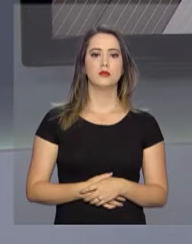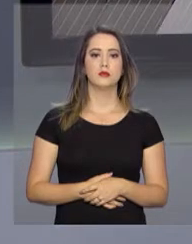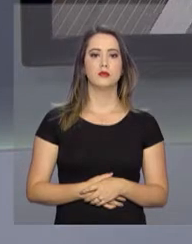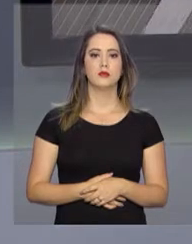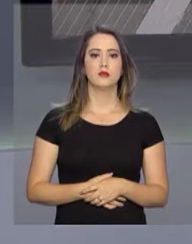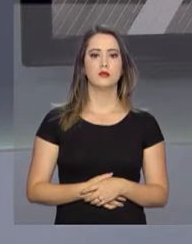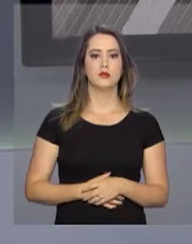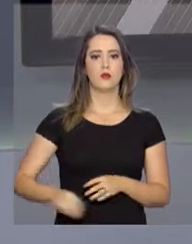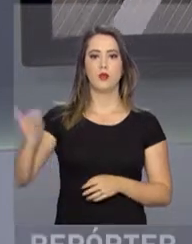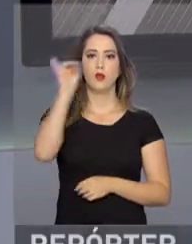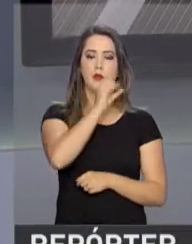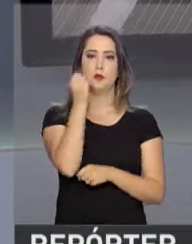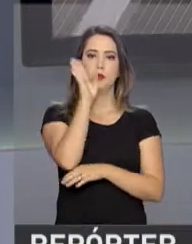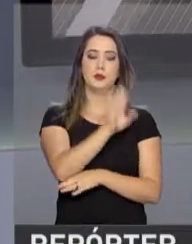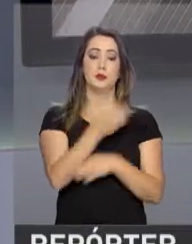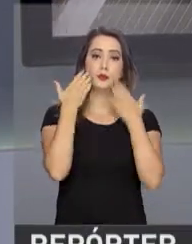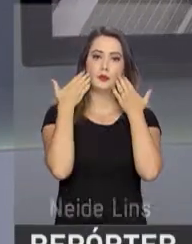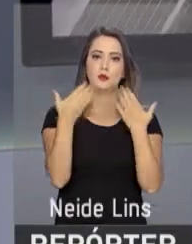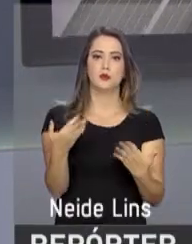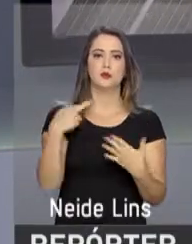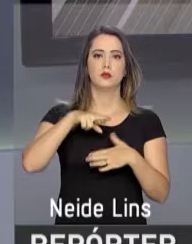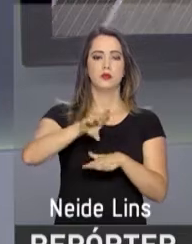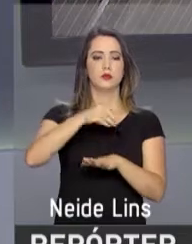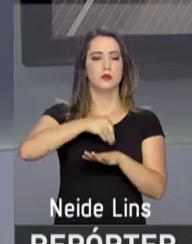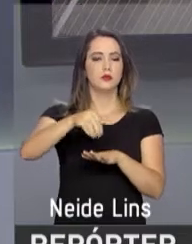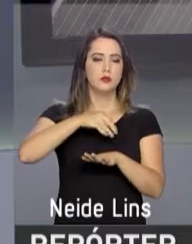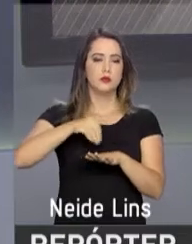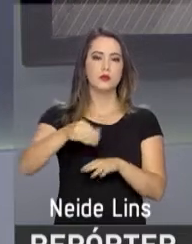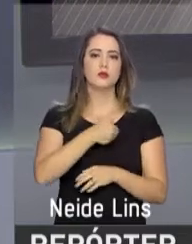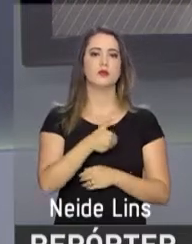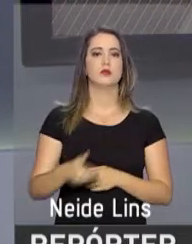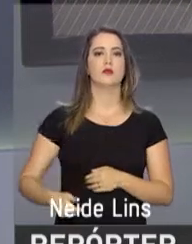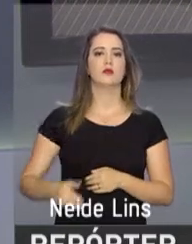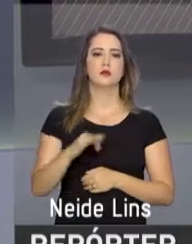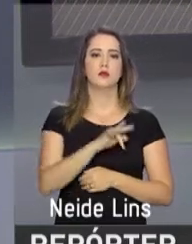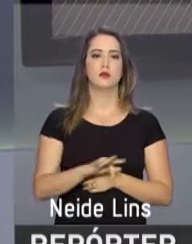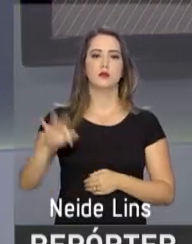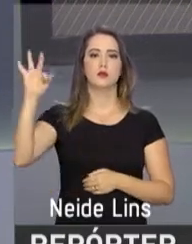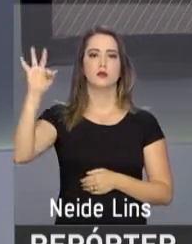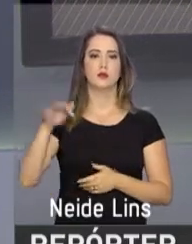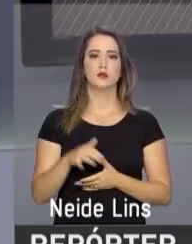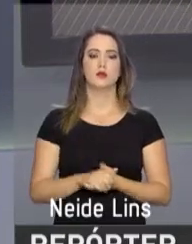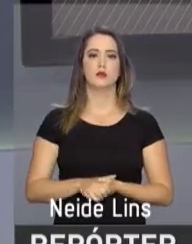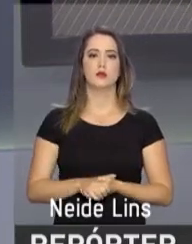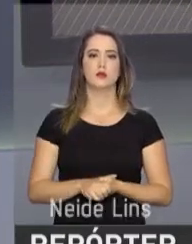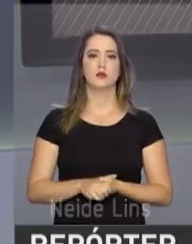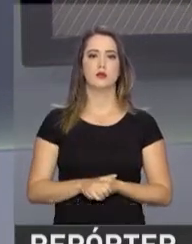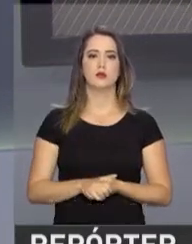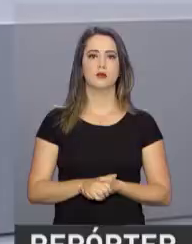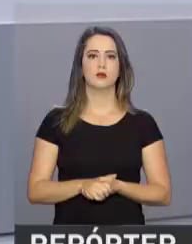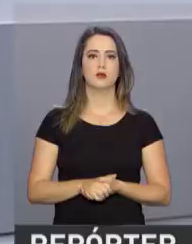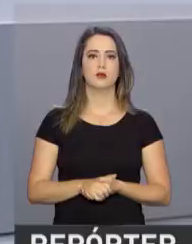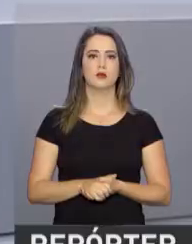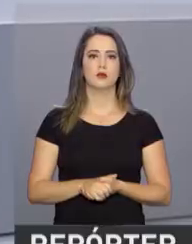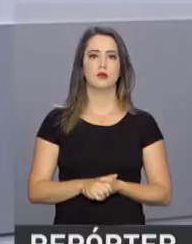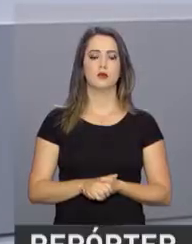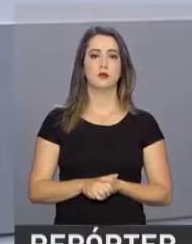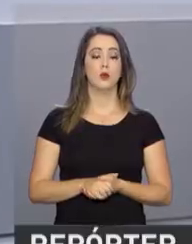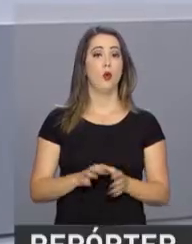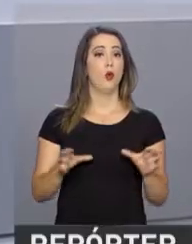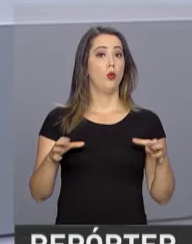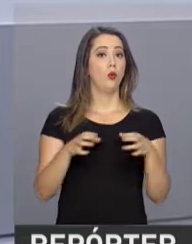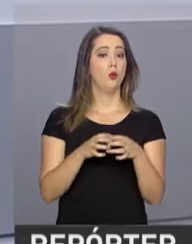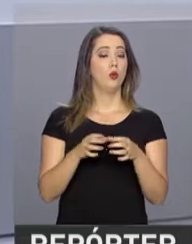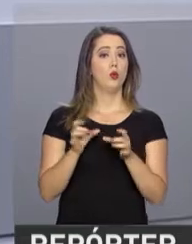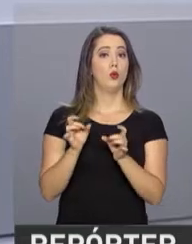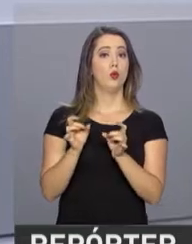olá boa tarde estamos de volta com mais uma edição do repórter nbr com as notícias do governo federal o setor